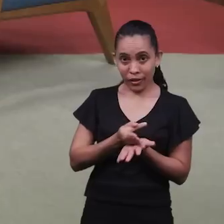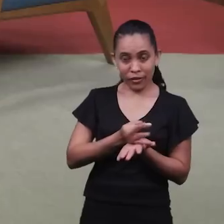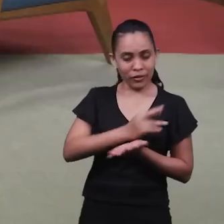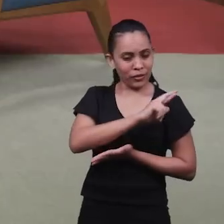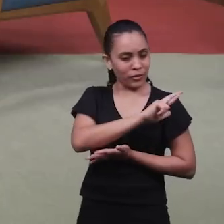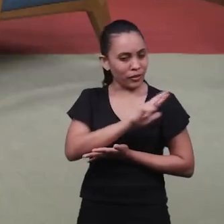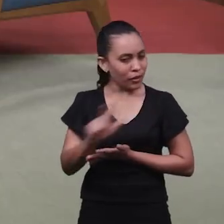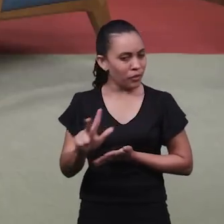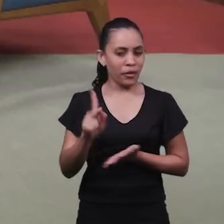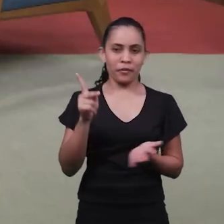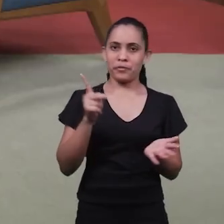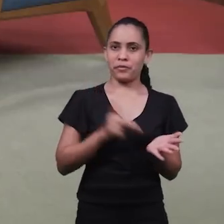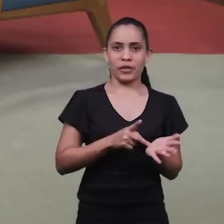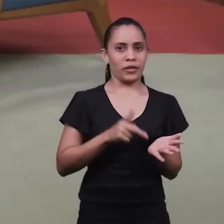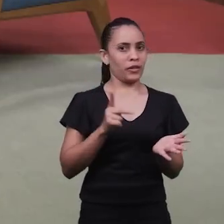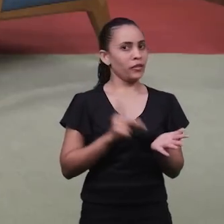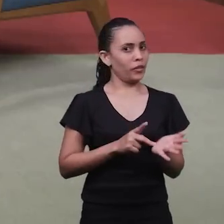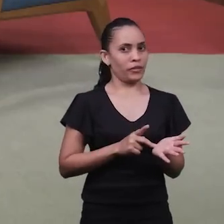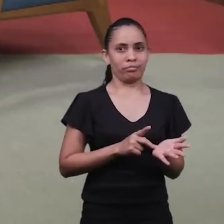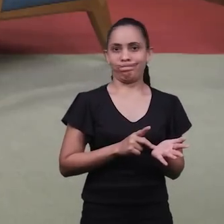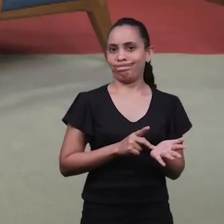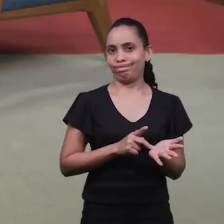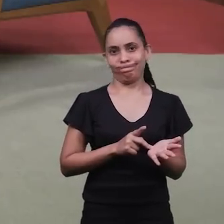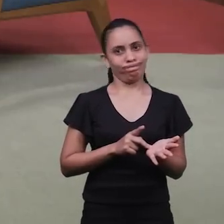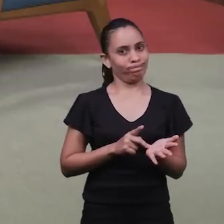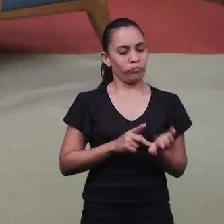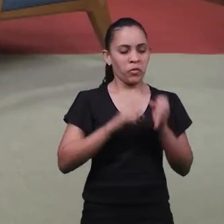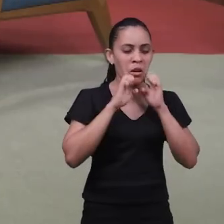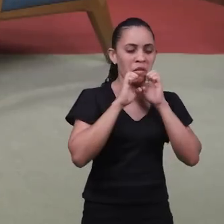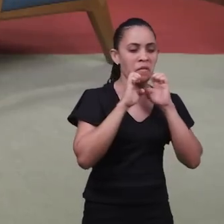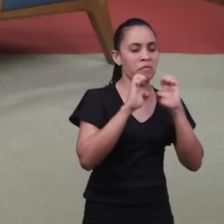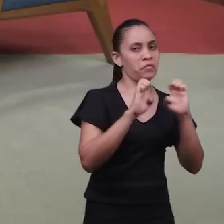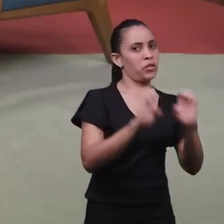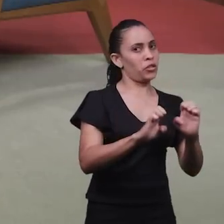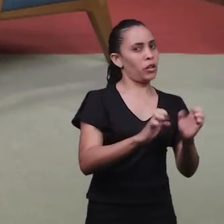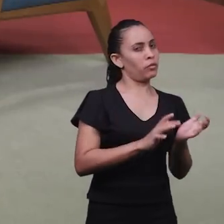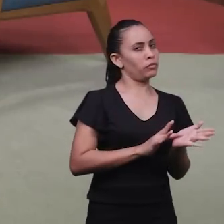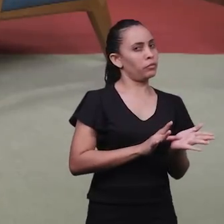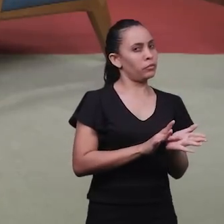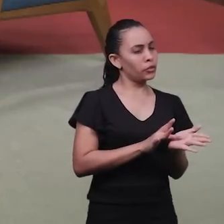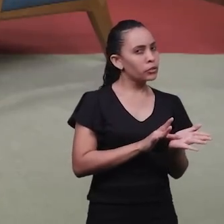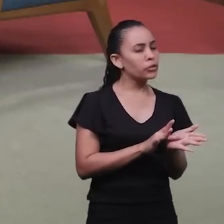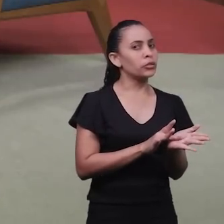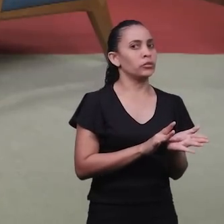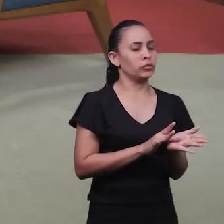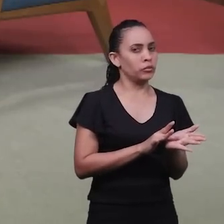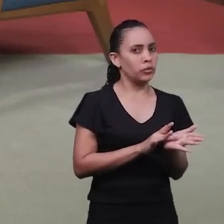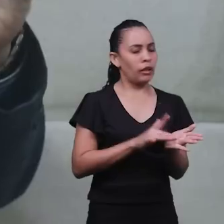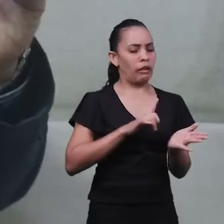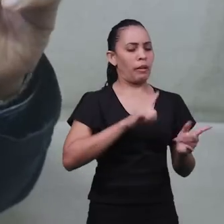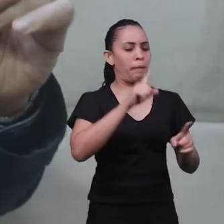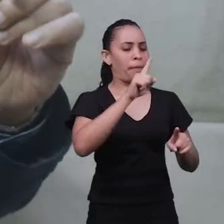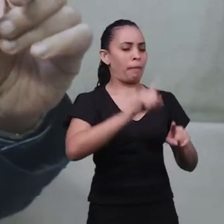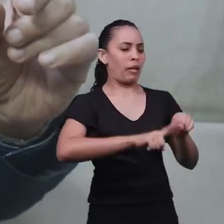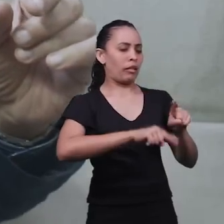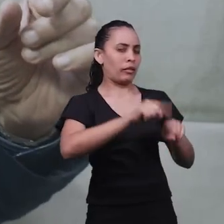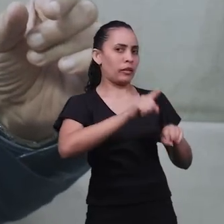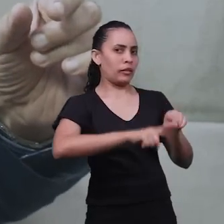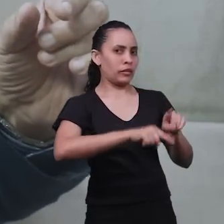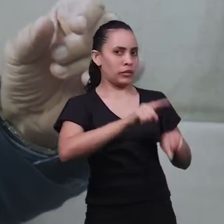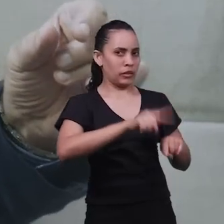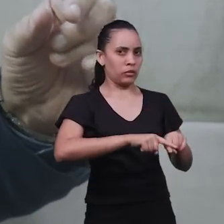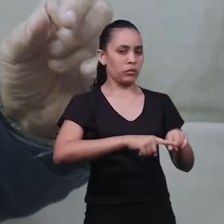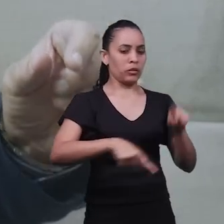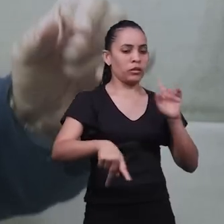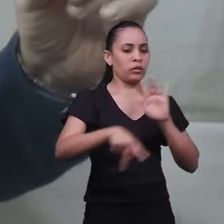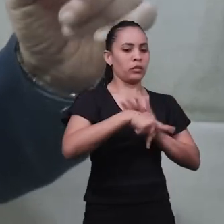genuína. Ela é uma palavra falsificada. Porque eu estou materializando,